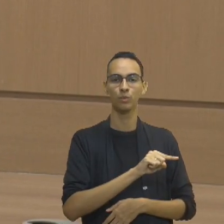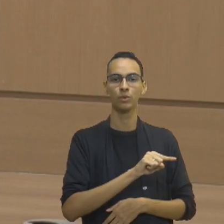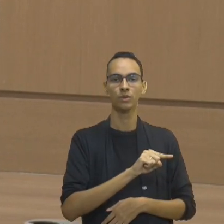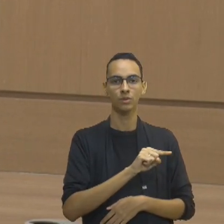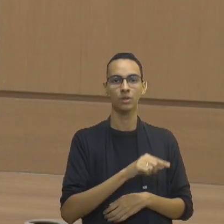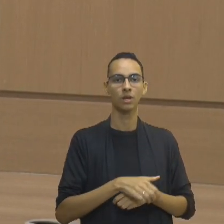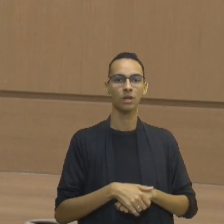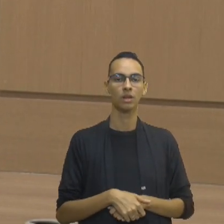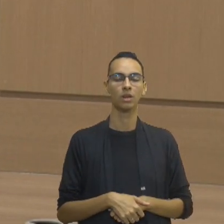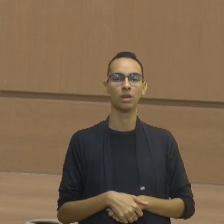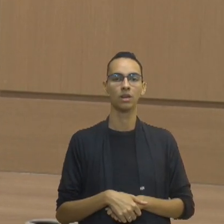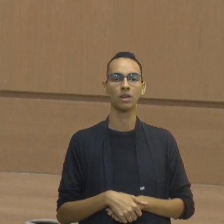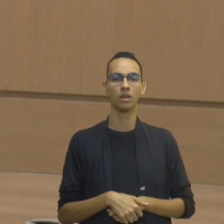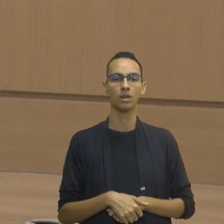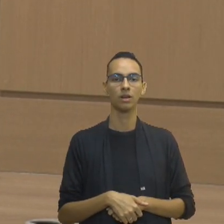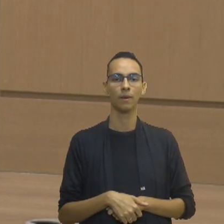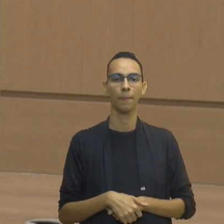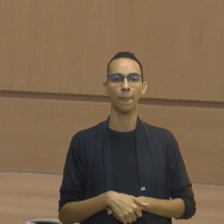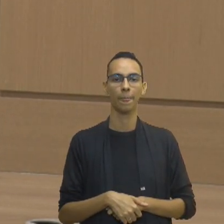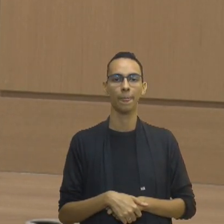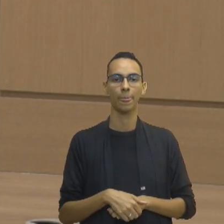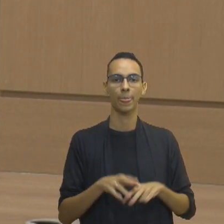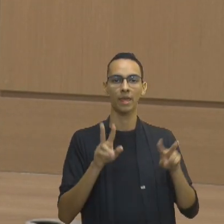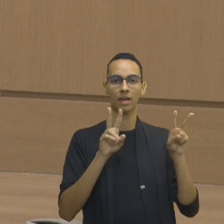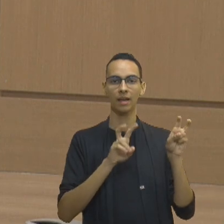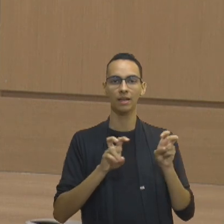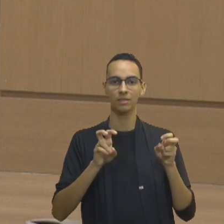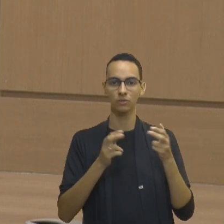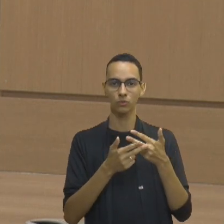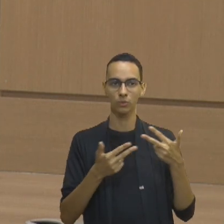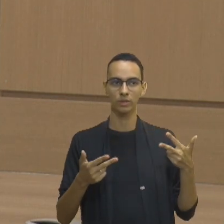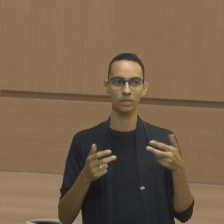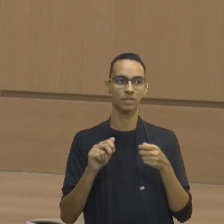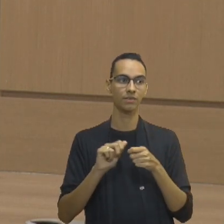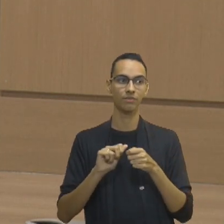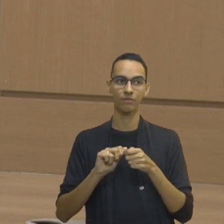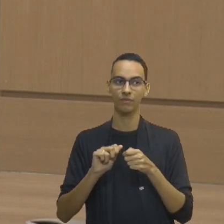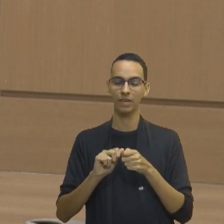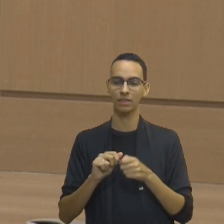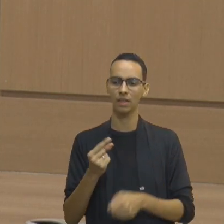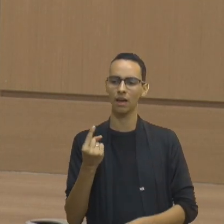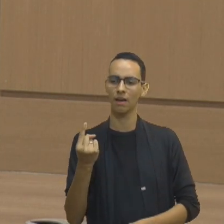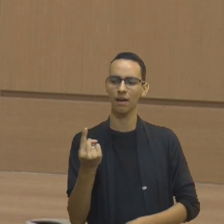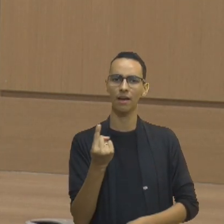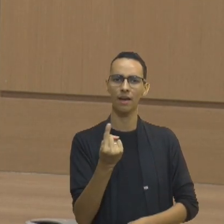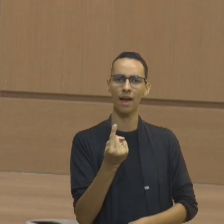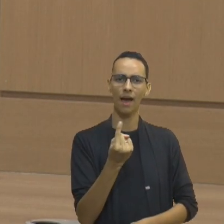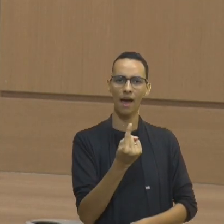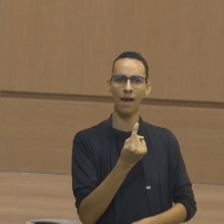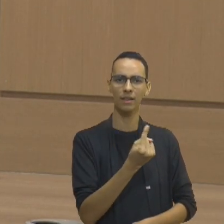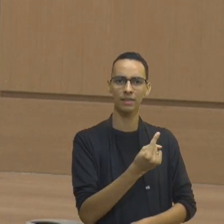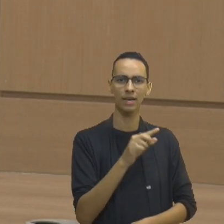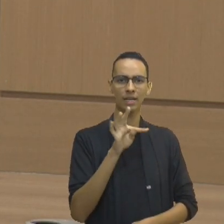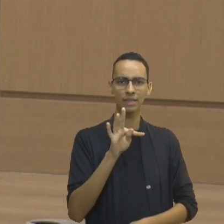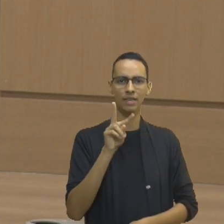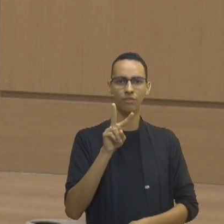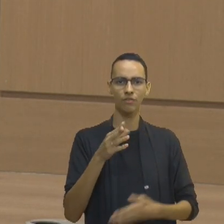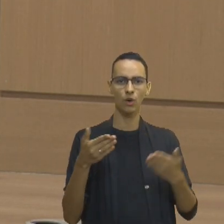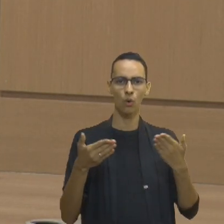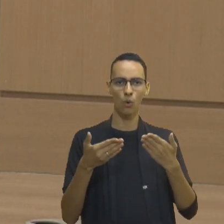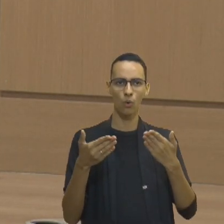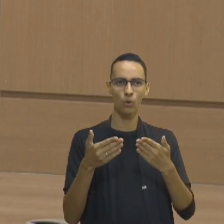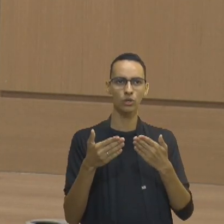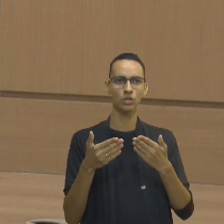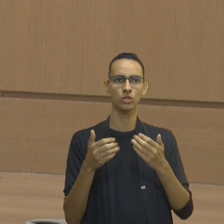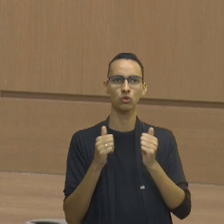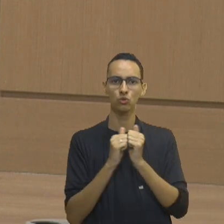passar às questões que vão ser feitas. Cada veículo que está aqui presente,